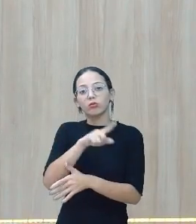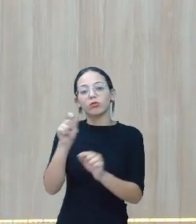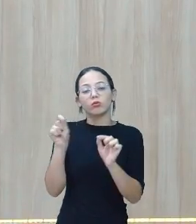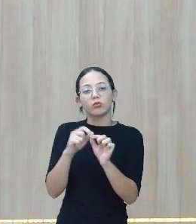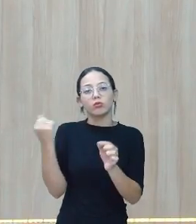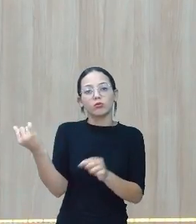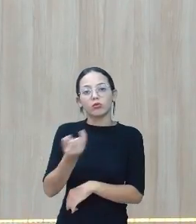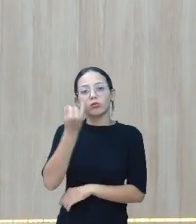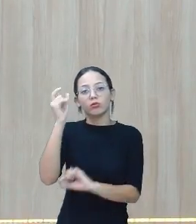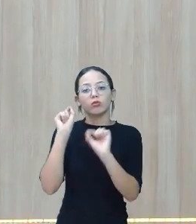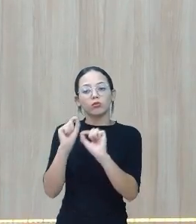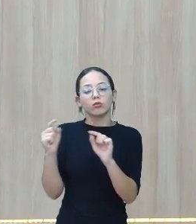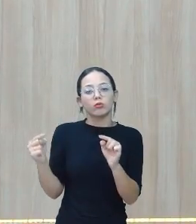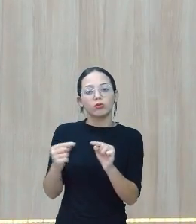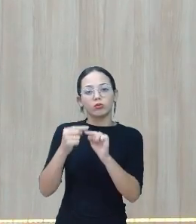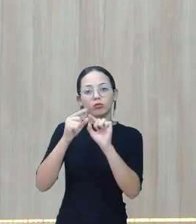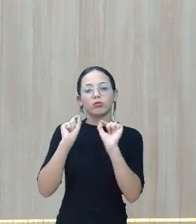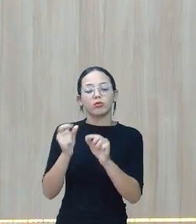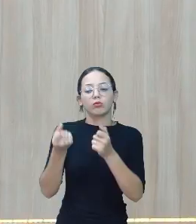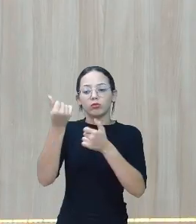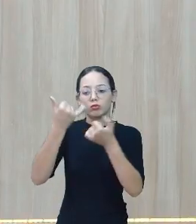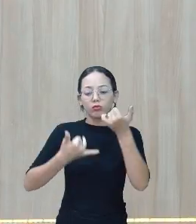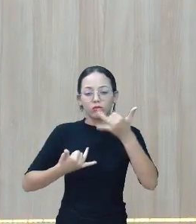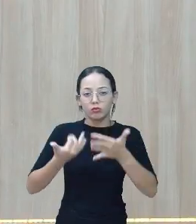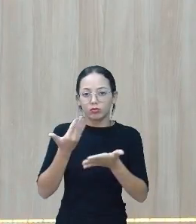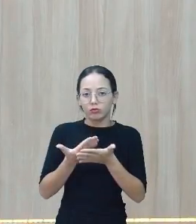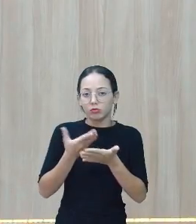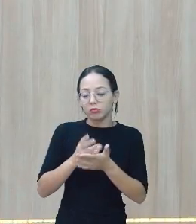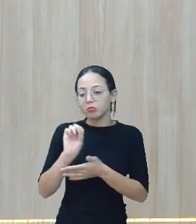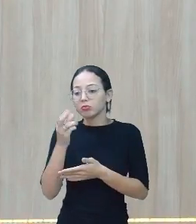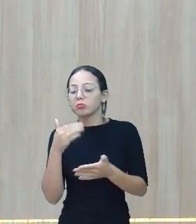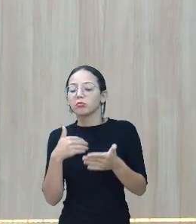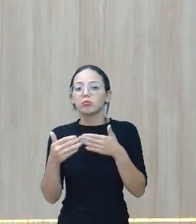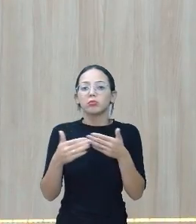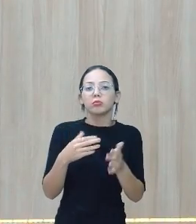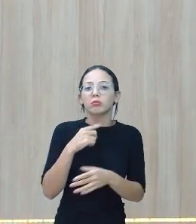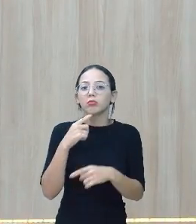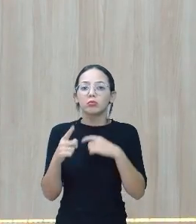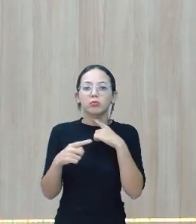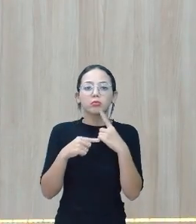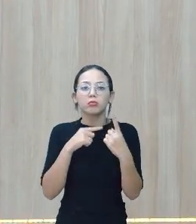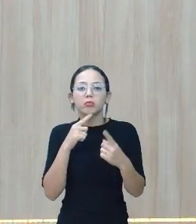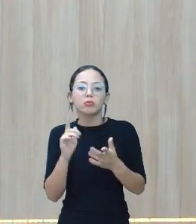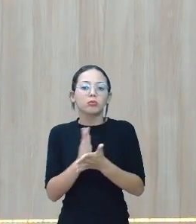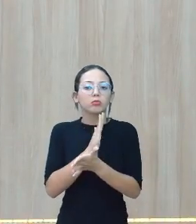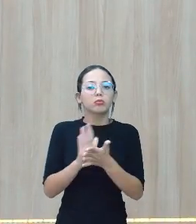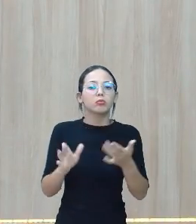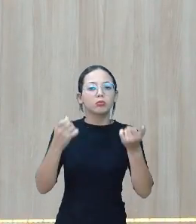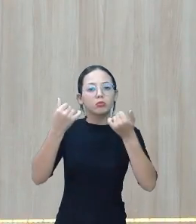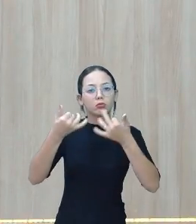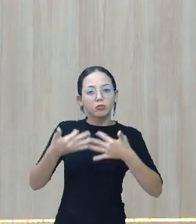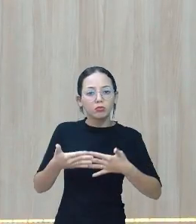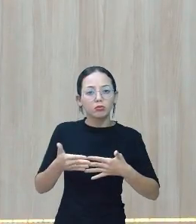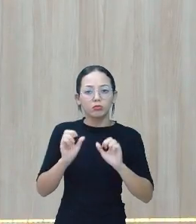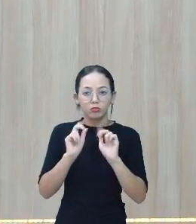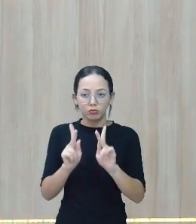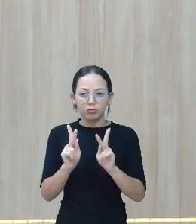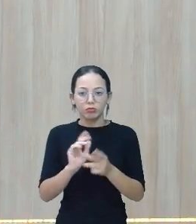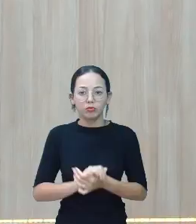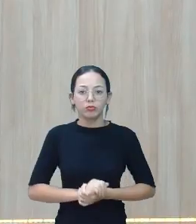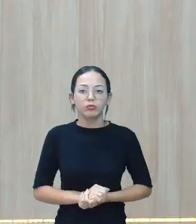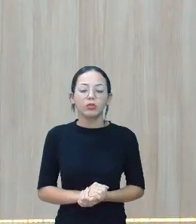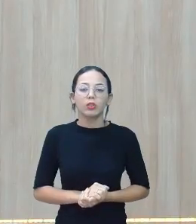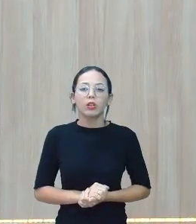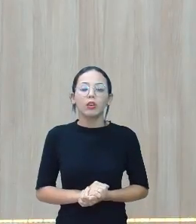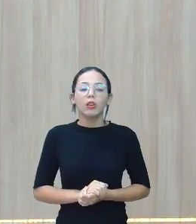importante que sejam de acordo com o que a gente está trabalhando na aula ou alguma dúvida que surja de algumas explicações que nós tivermos na aula de hoje,